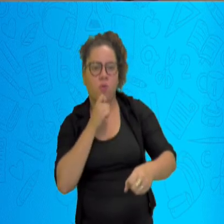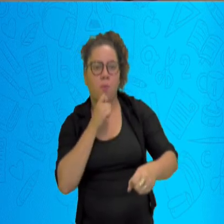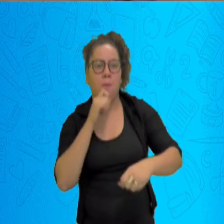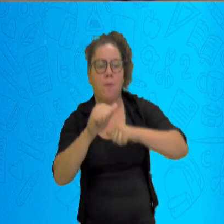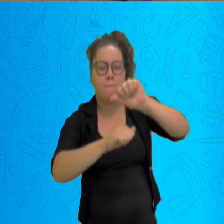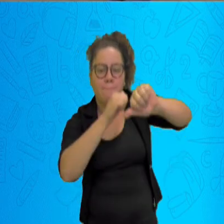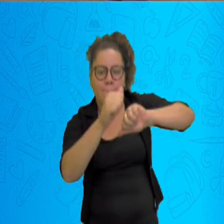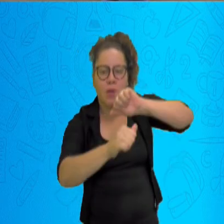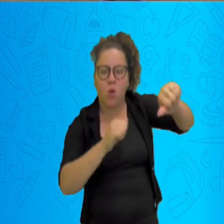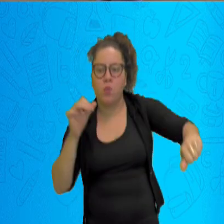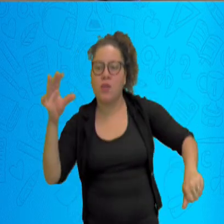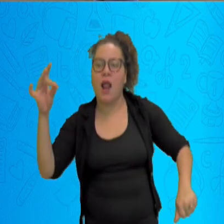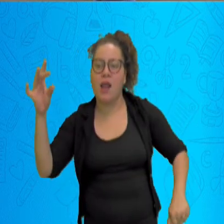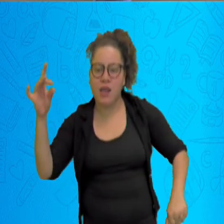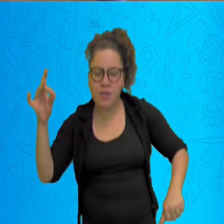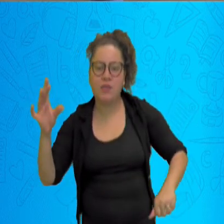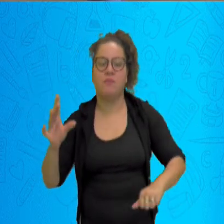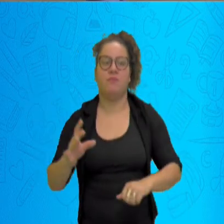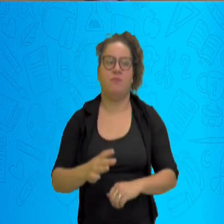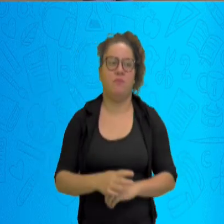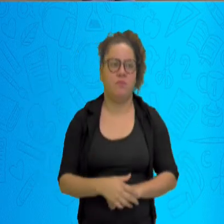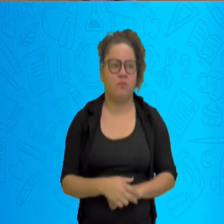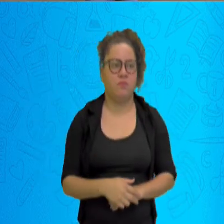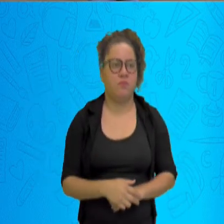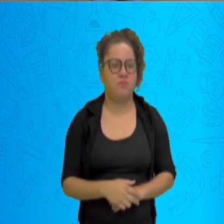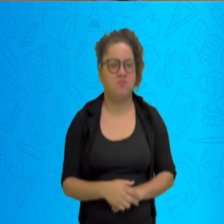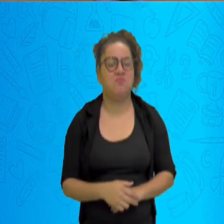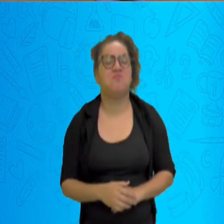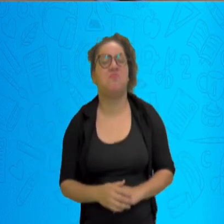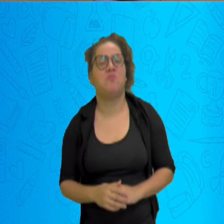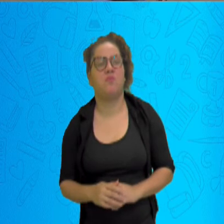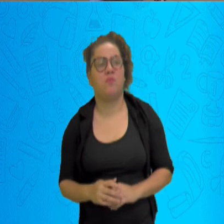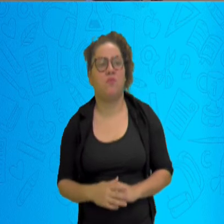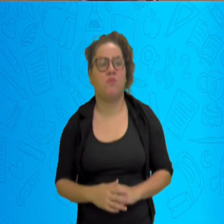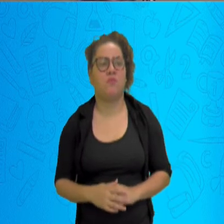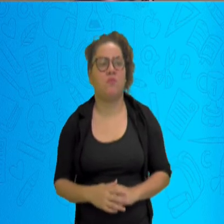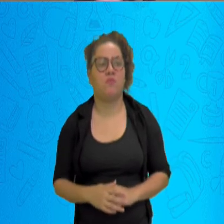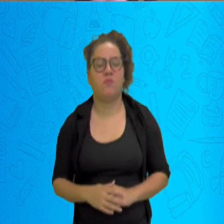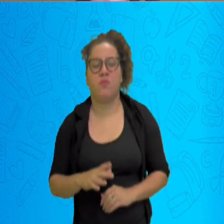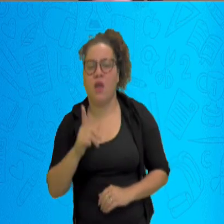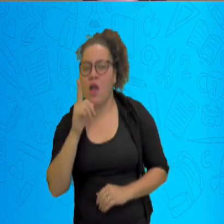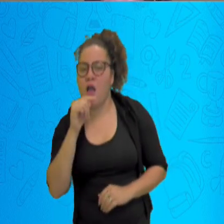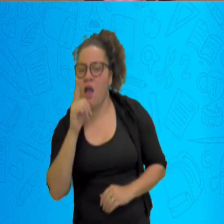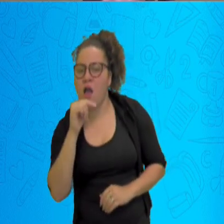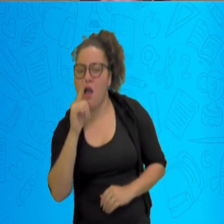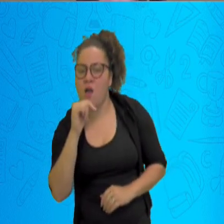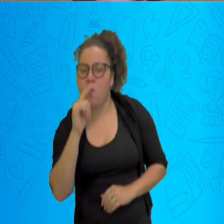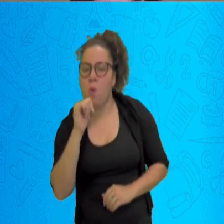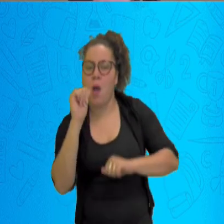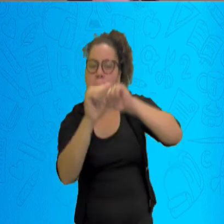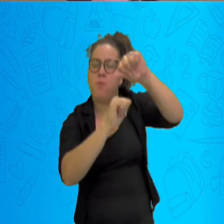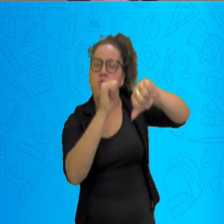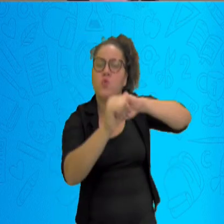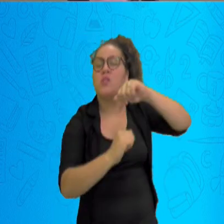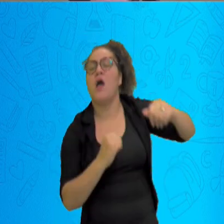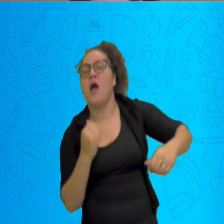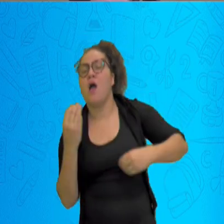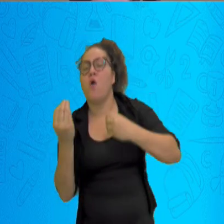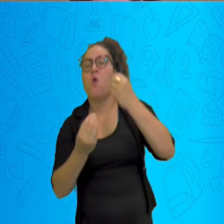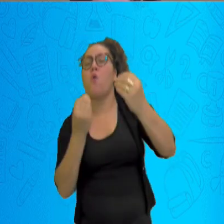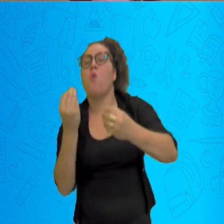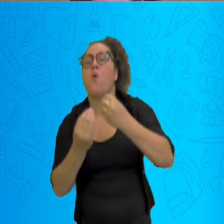a fase líquida. Em que situação a água passa do estado